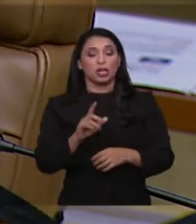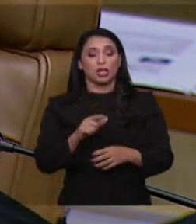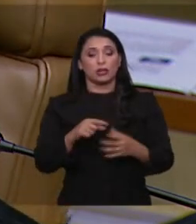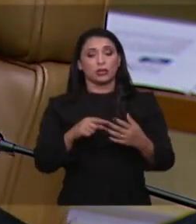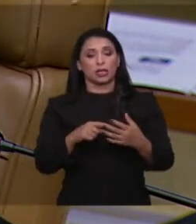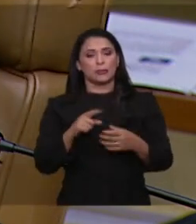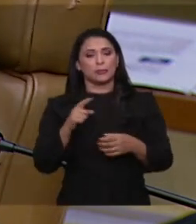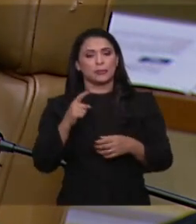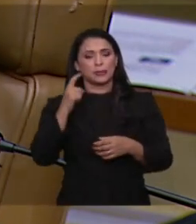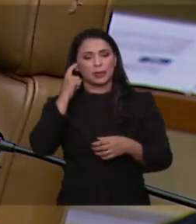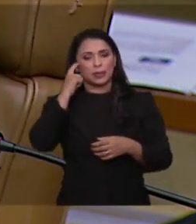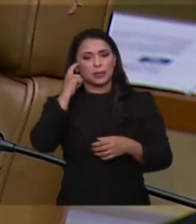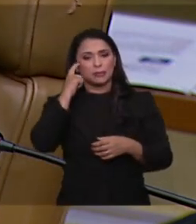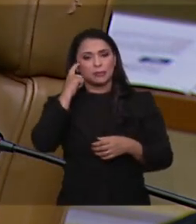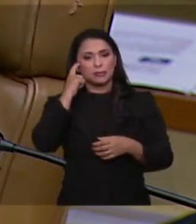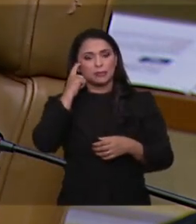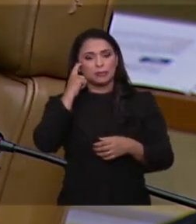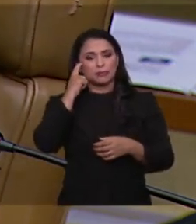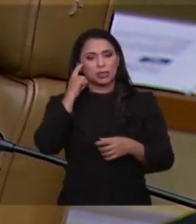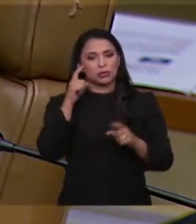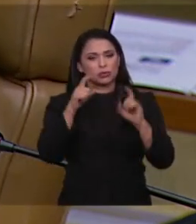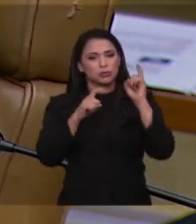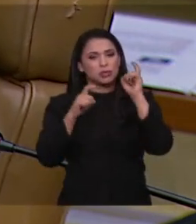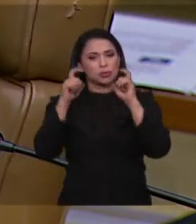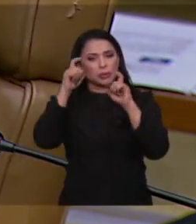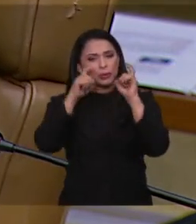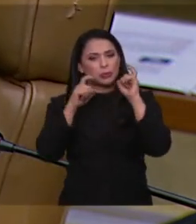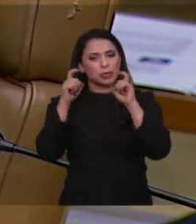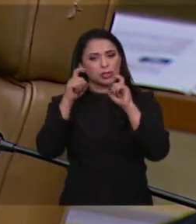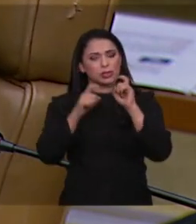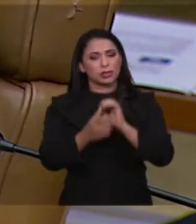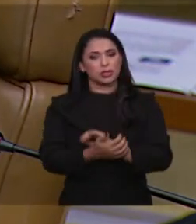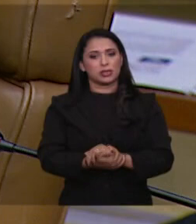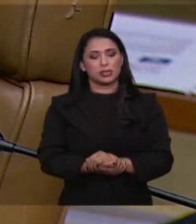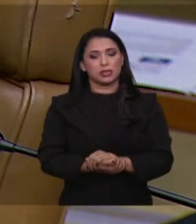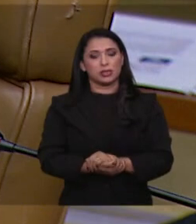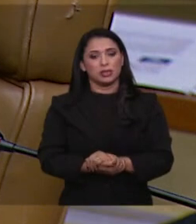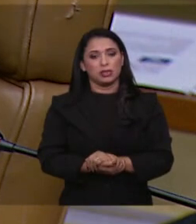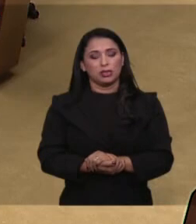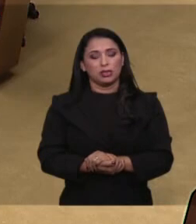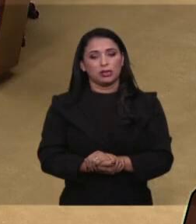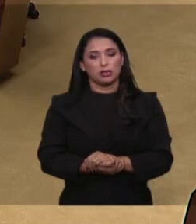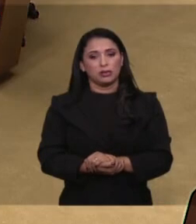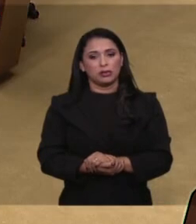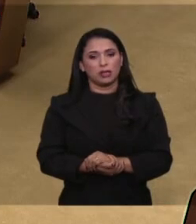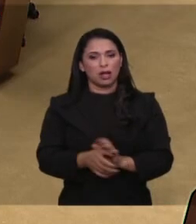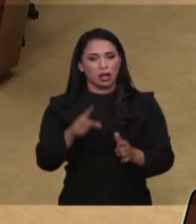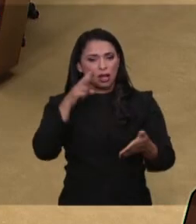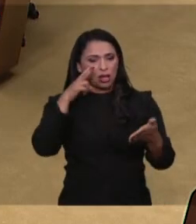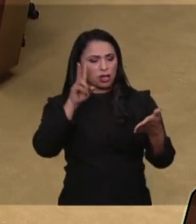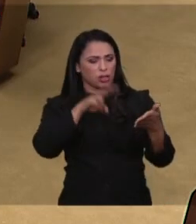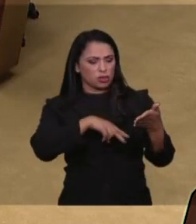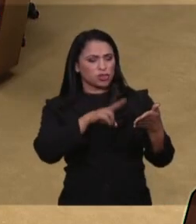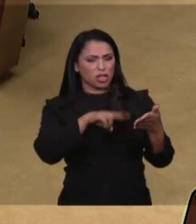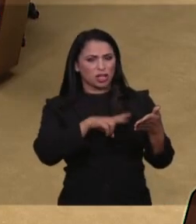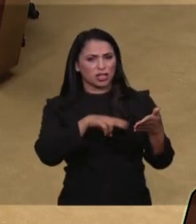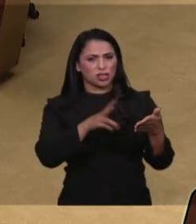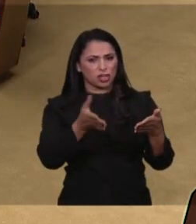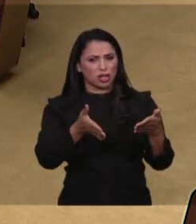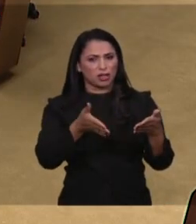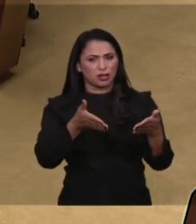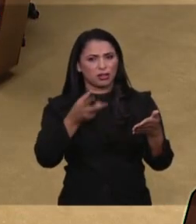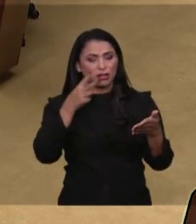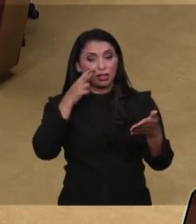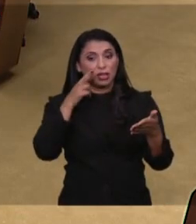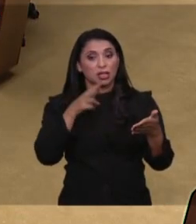algumas preocupações. Eu já tive a oportunidade de passar os olhos na posição de Vossa Excelência e ouvi o ministro